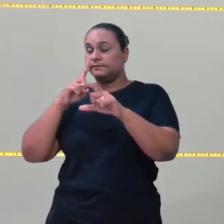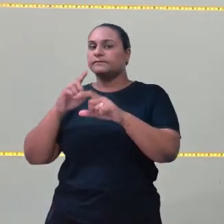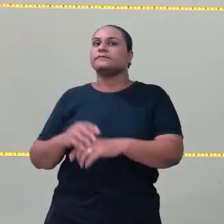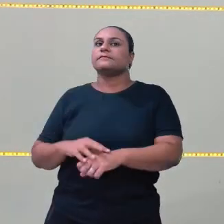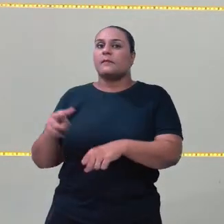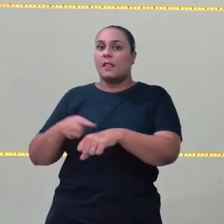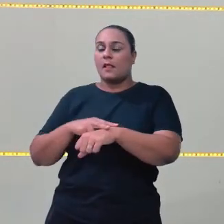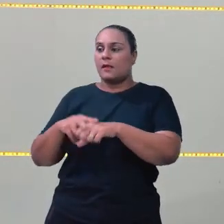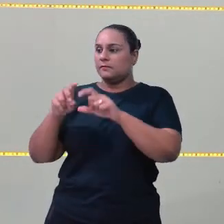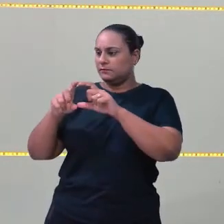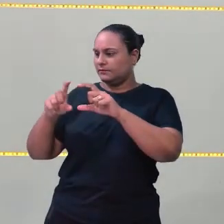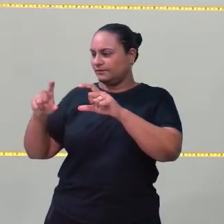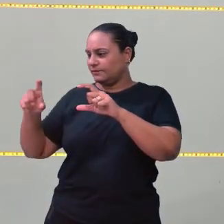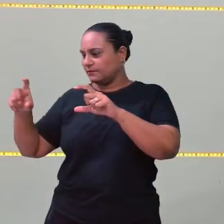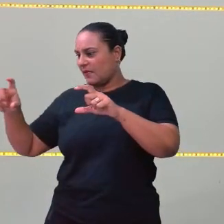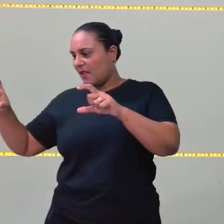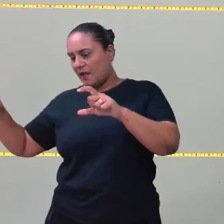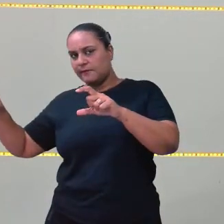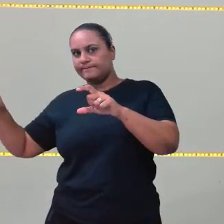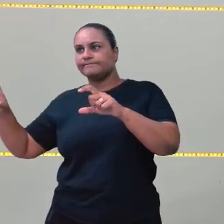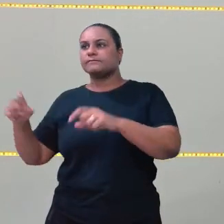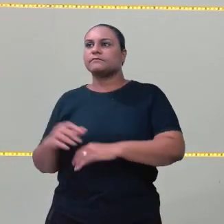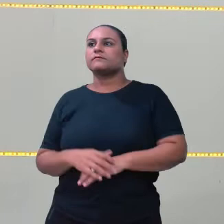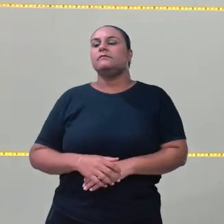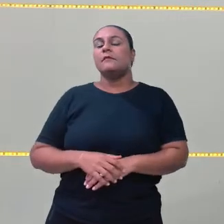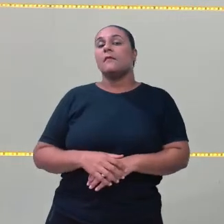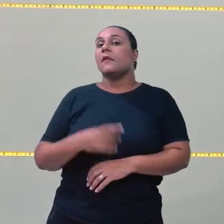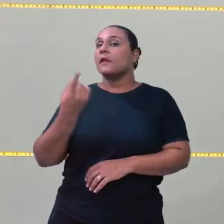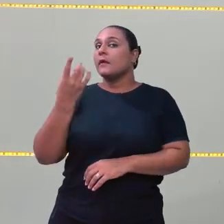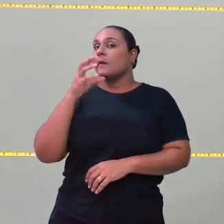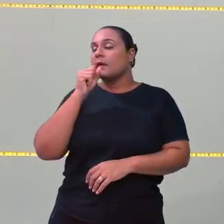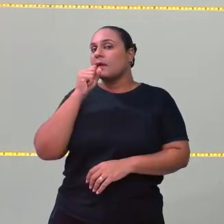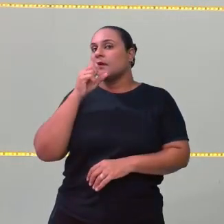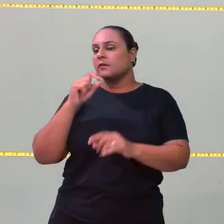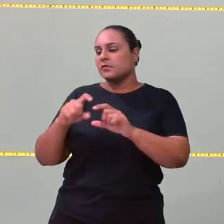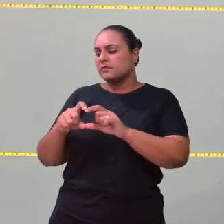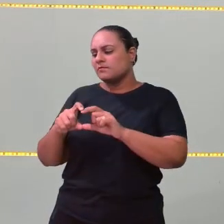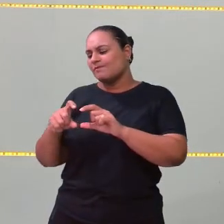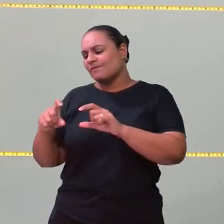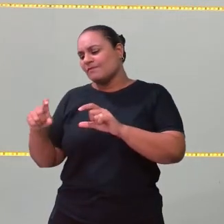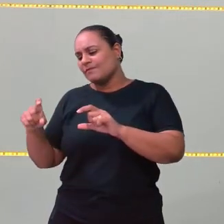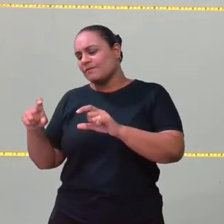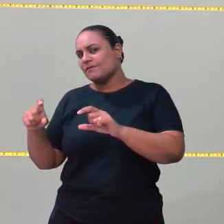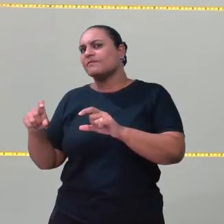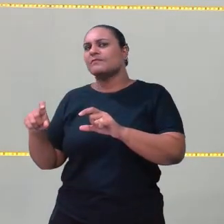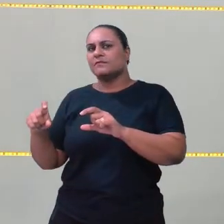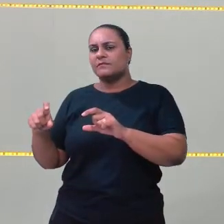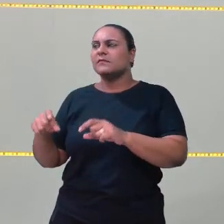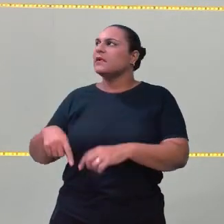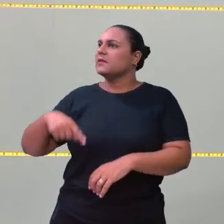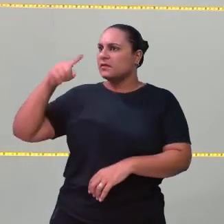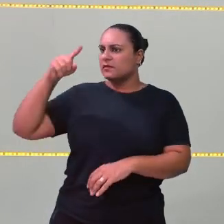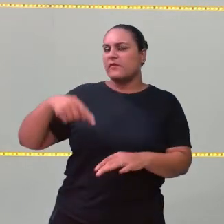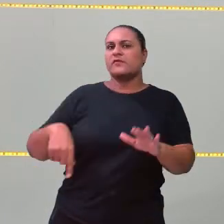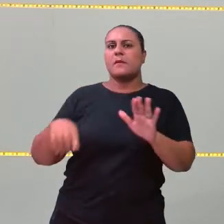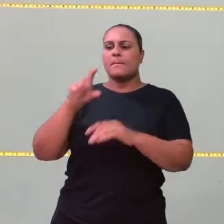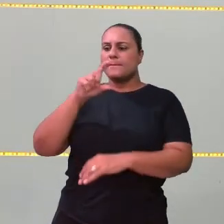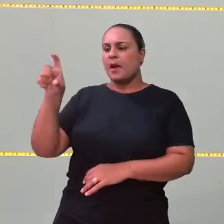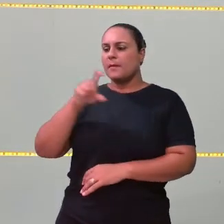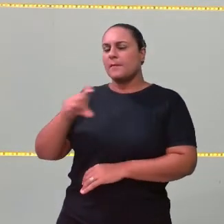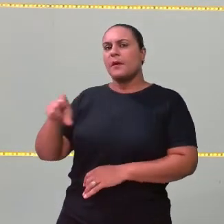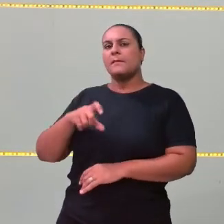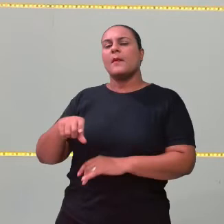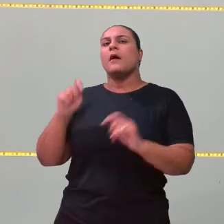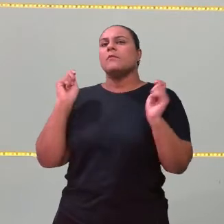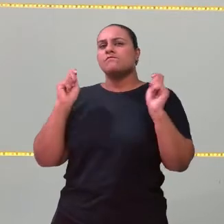azul, o verde é maior do que o amarelo, o laranja aqui é menor do que o verde e é maior